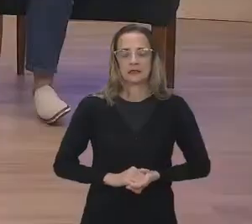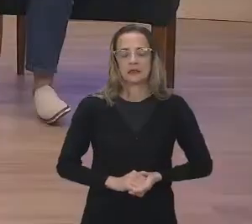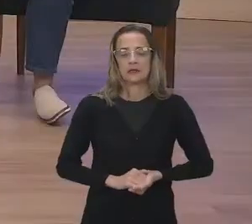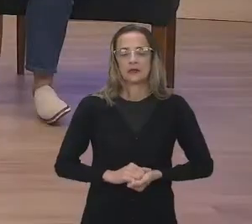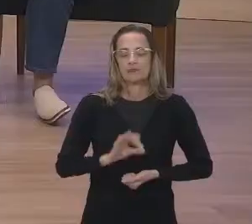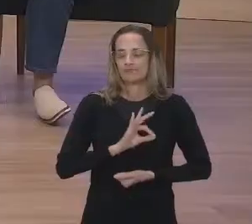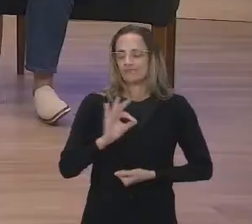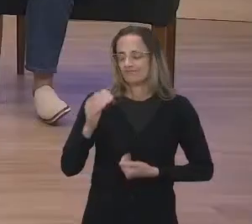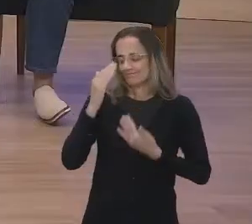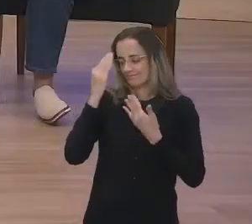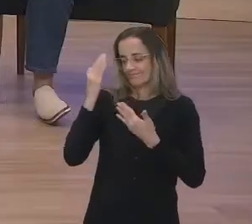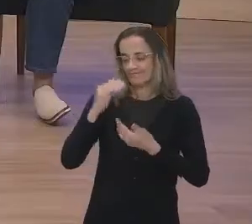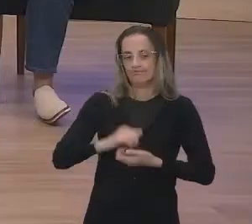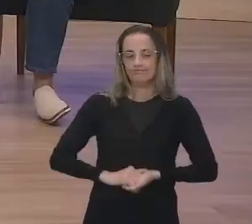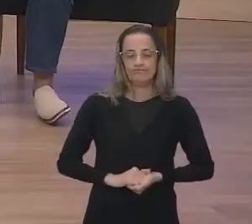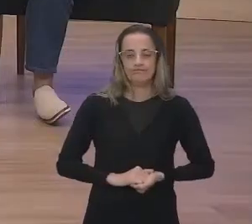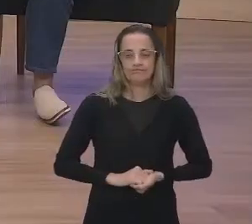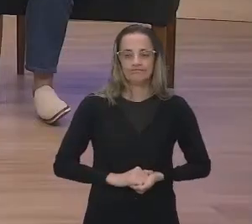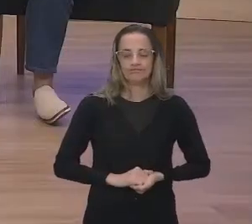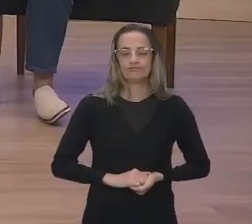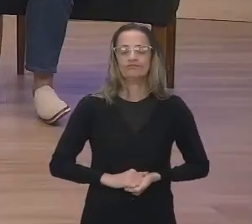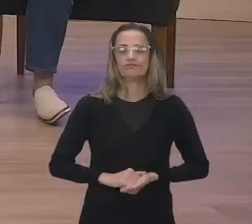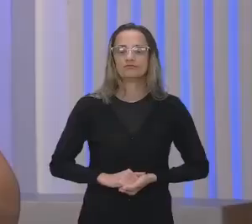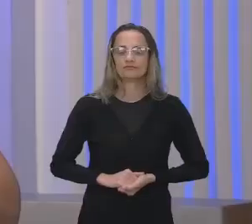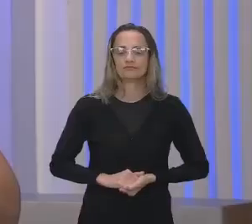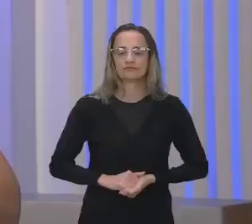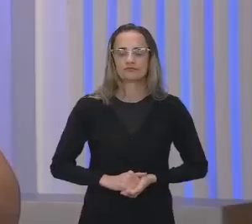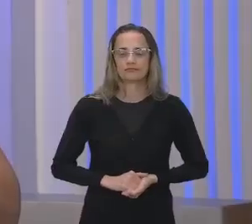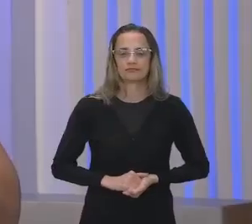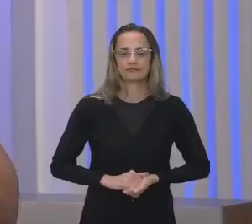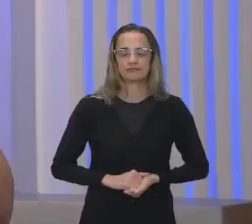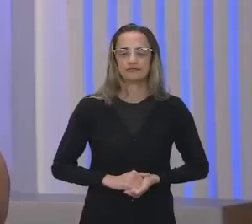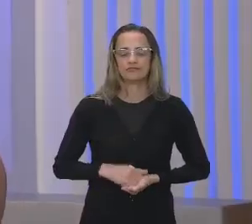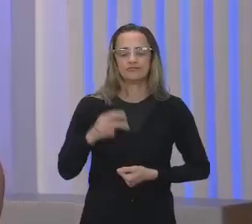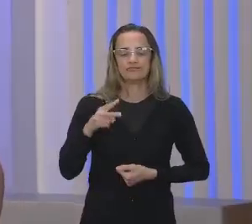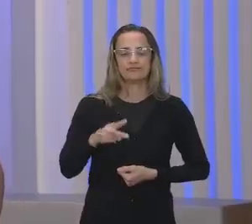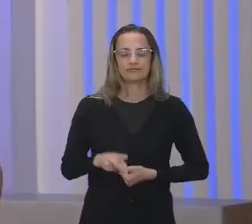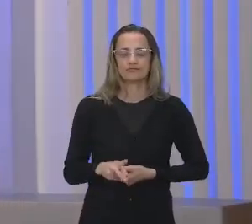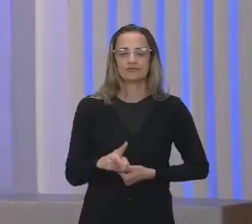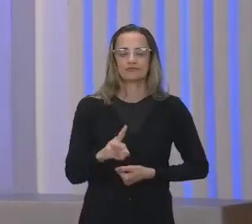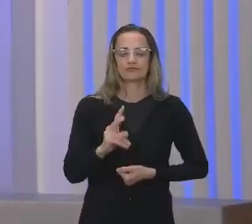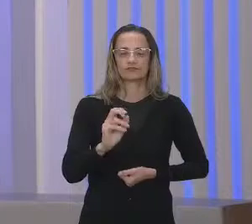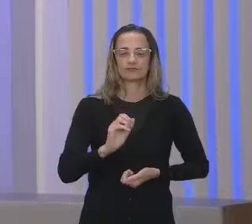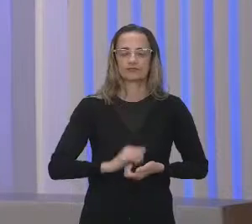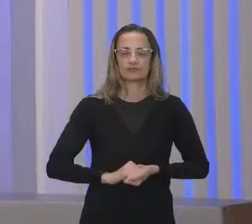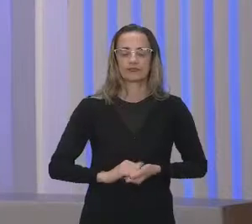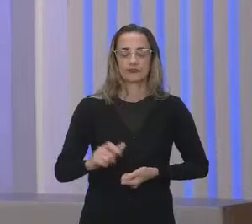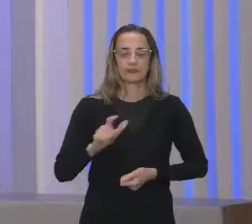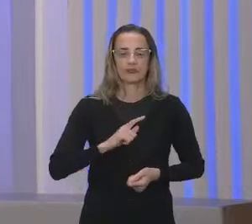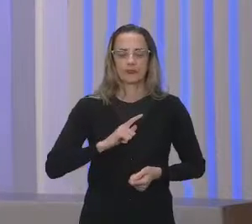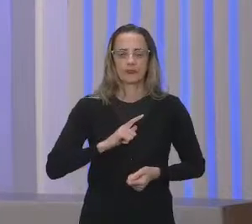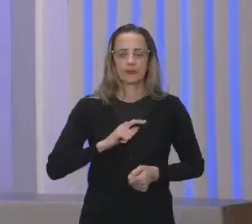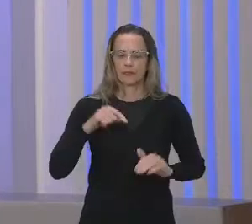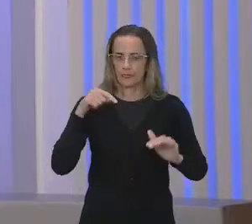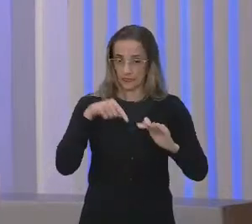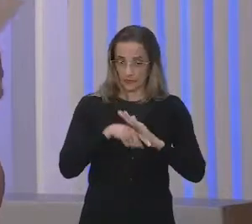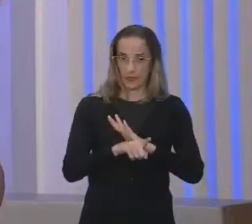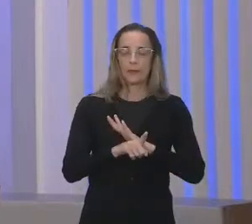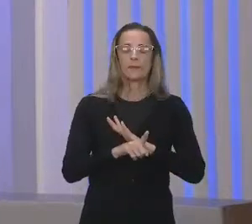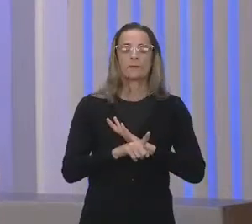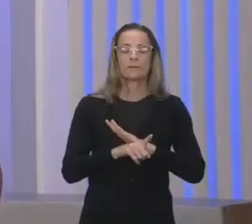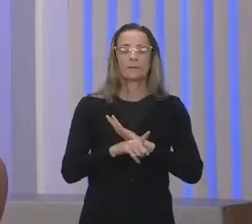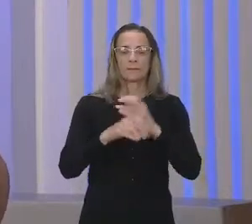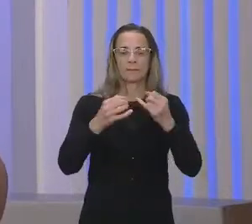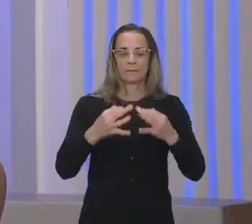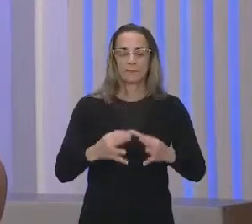Ótimo, obrigada. Imagina. Então, continuando, eu tenho outra pergunta para